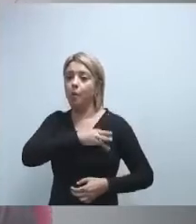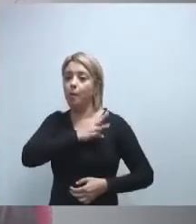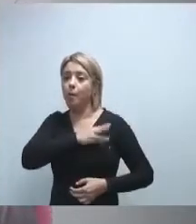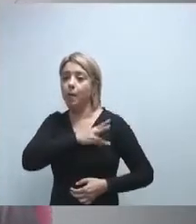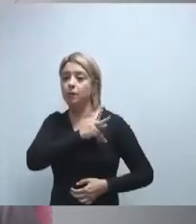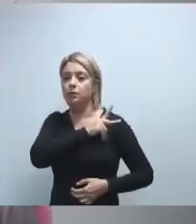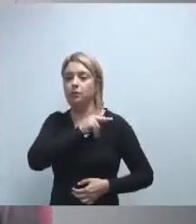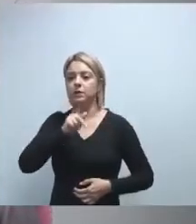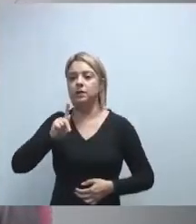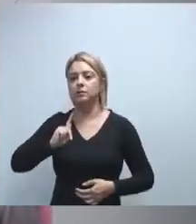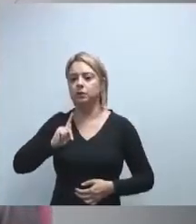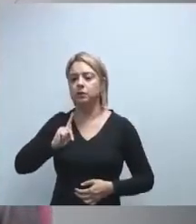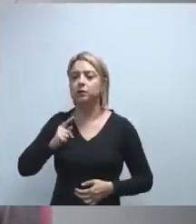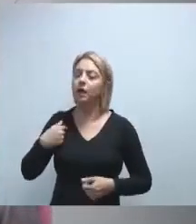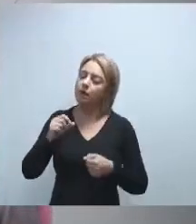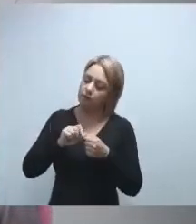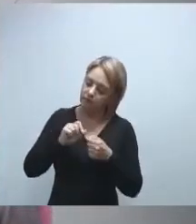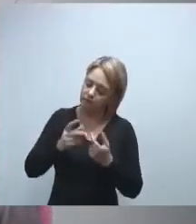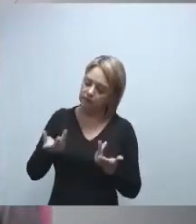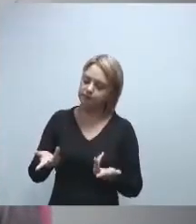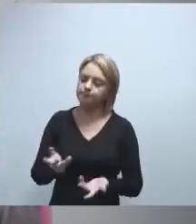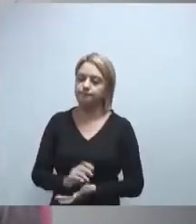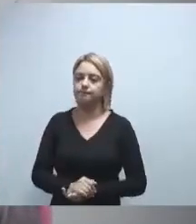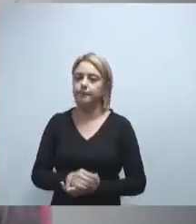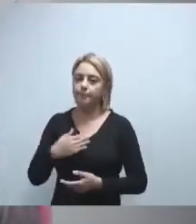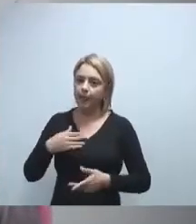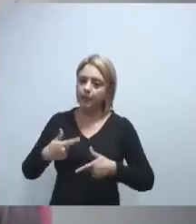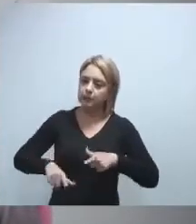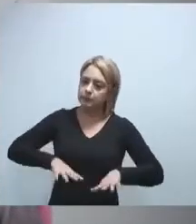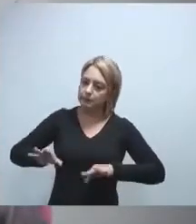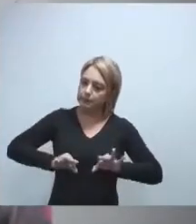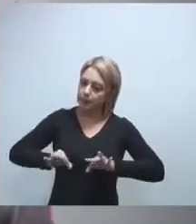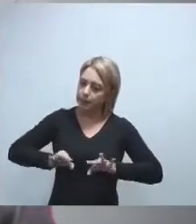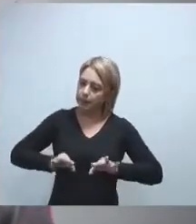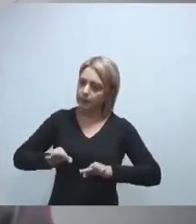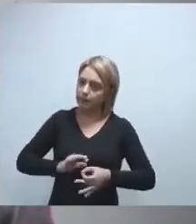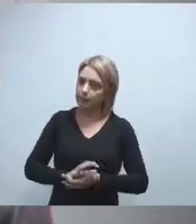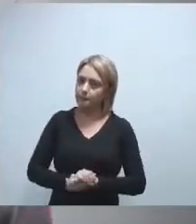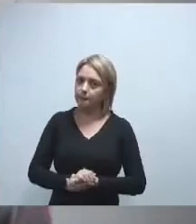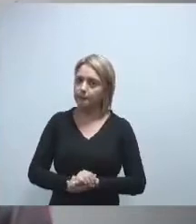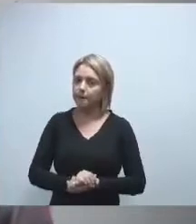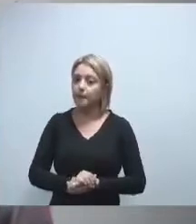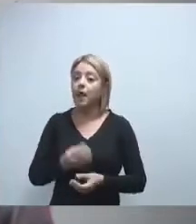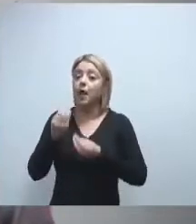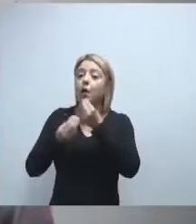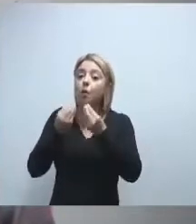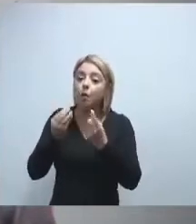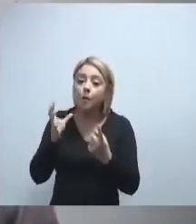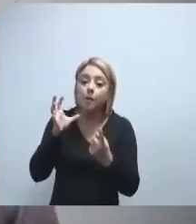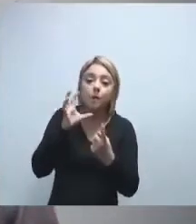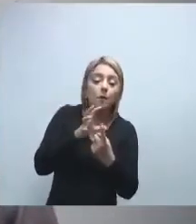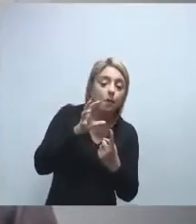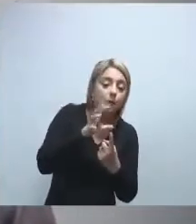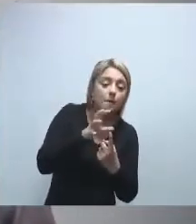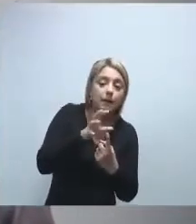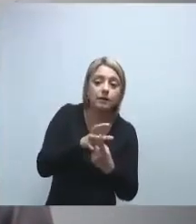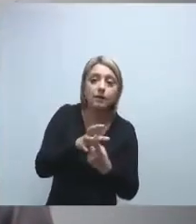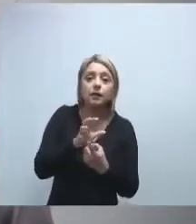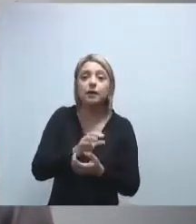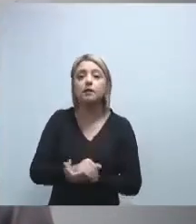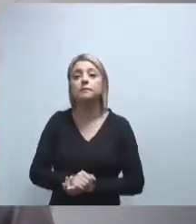é isso que vamos tentar fazer a gente tem que estar preparado pra isso finalmente como combater a